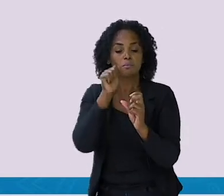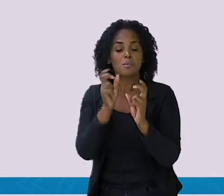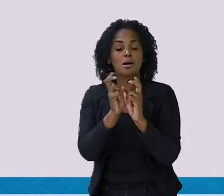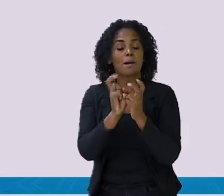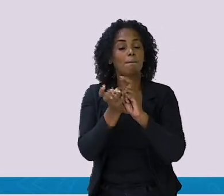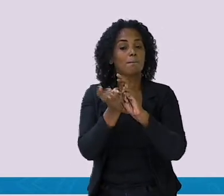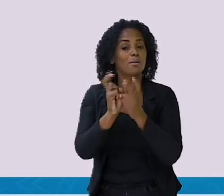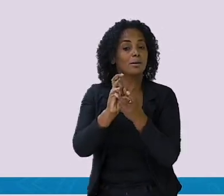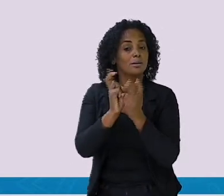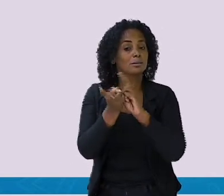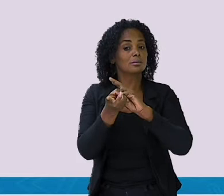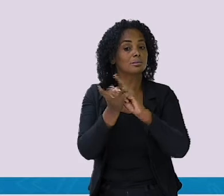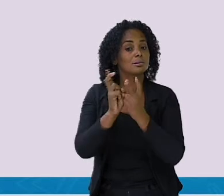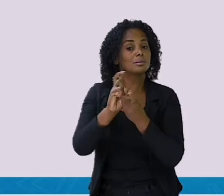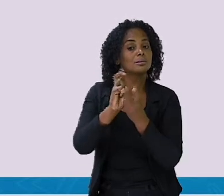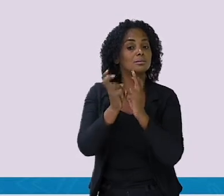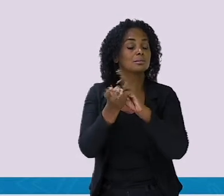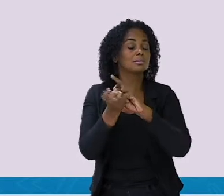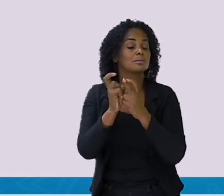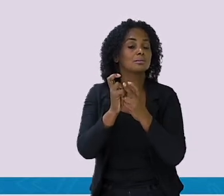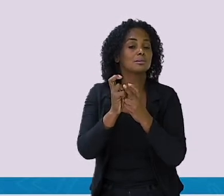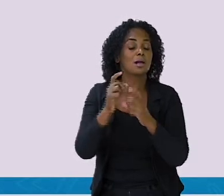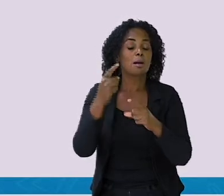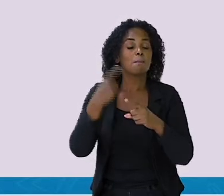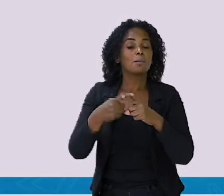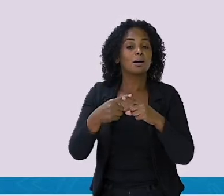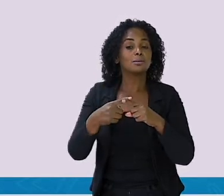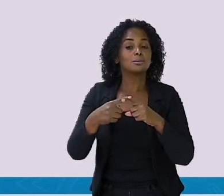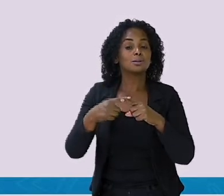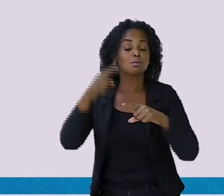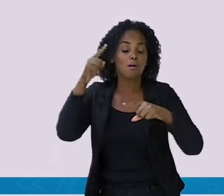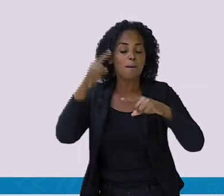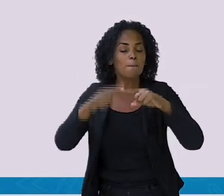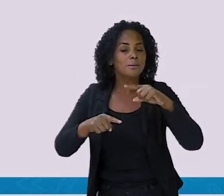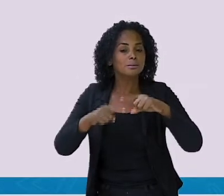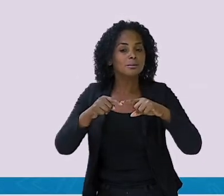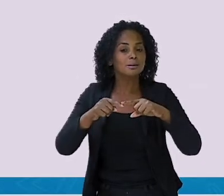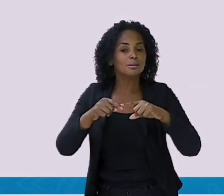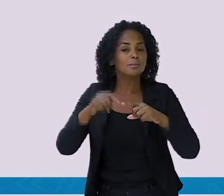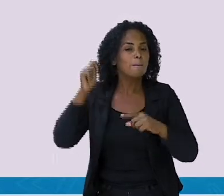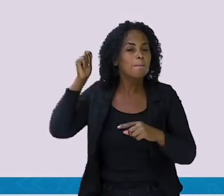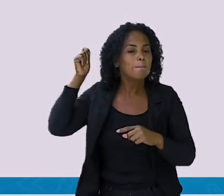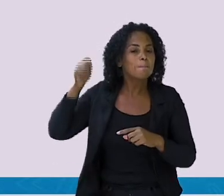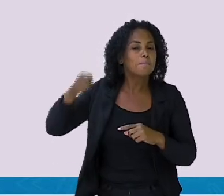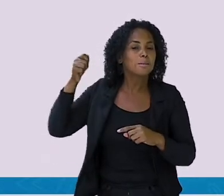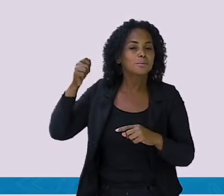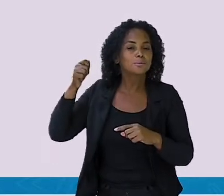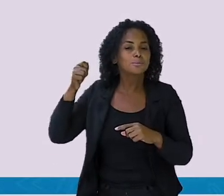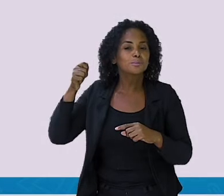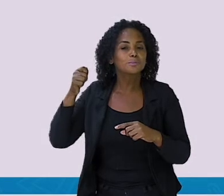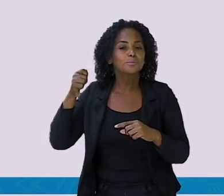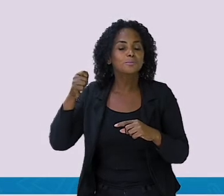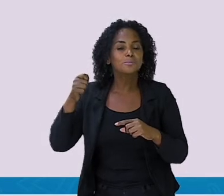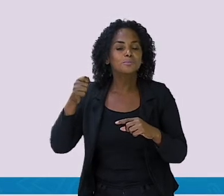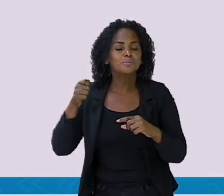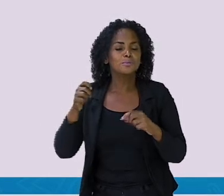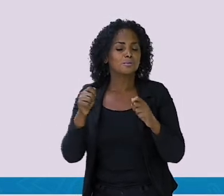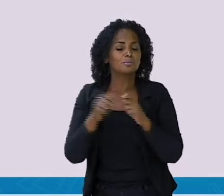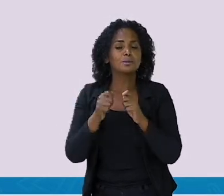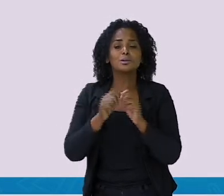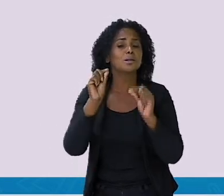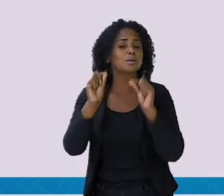capoeira. Vamos seguir, então, no 4. Podemos afirmar que Luana é uma